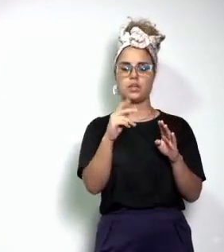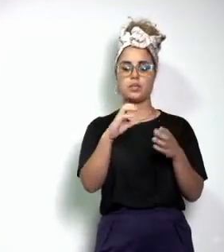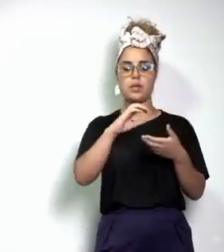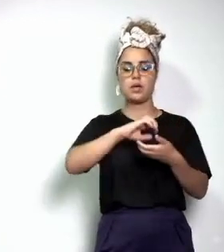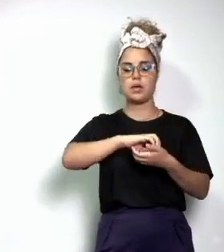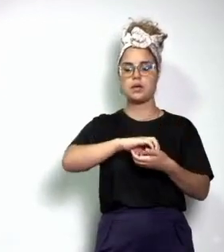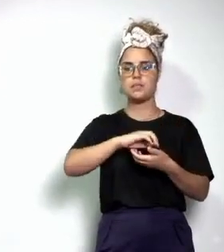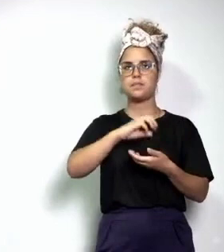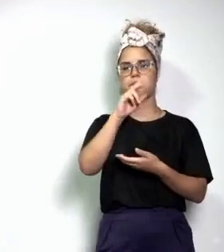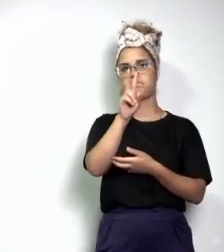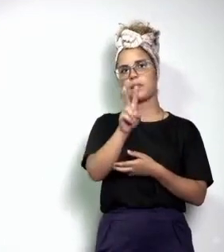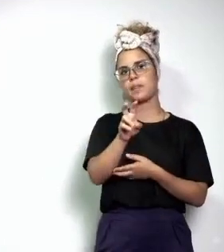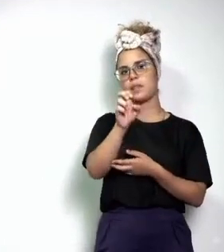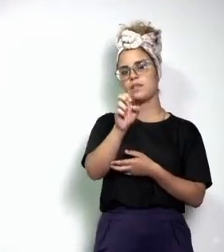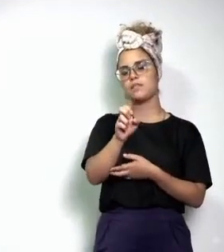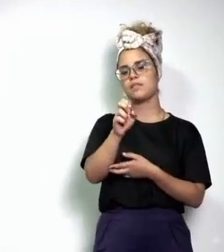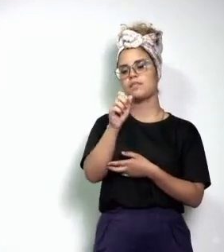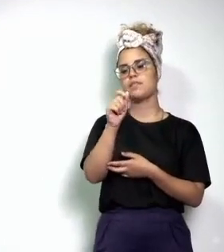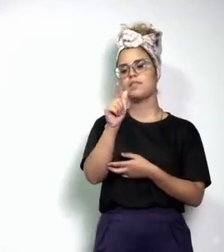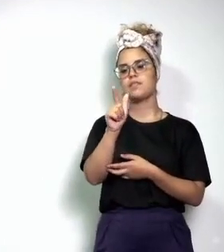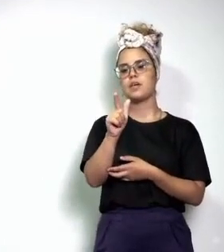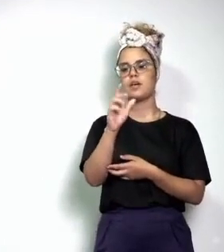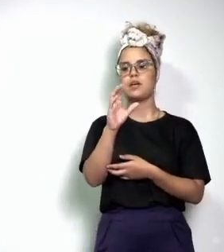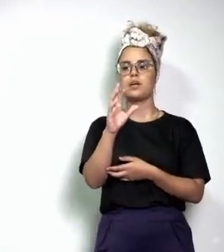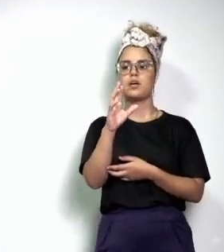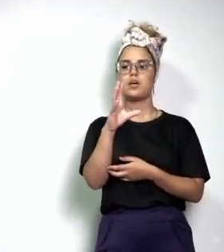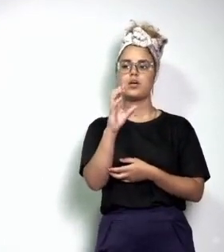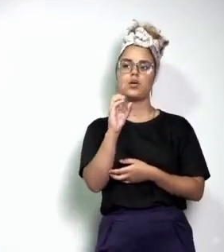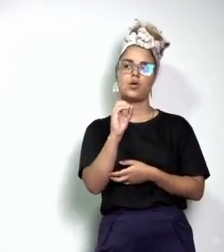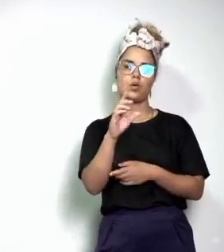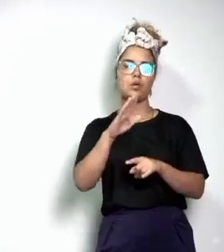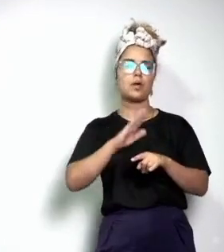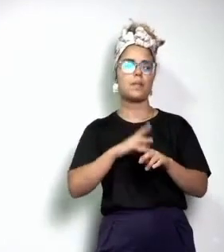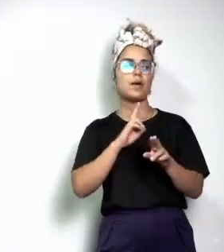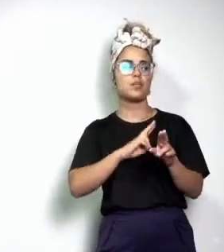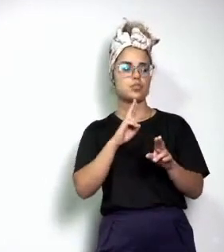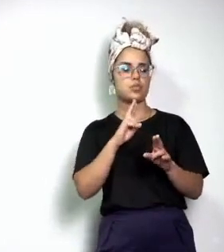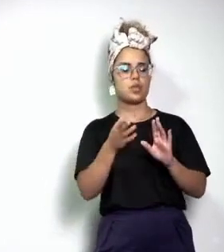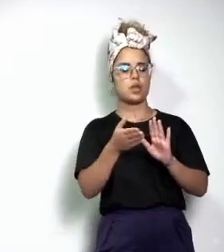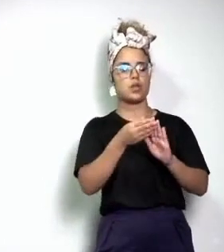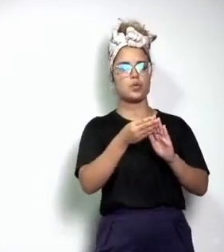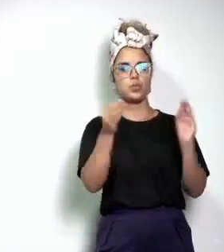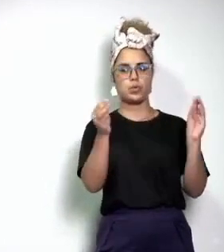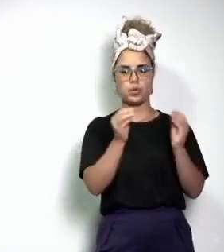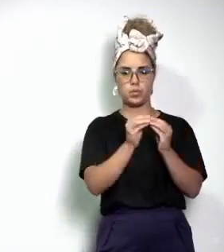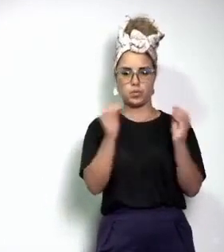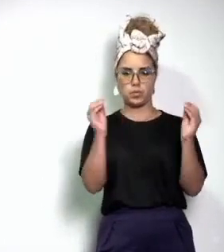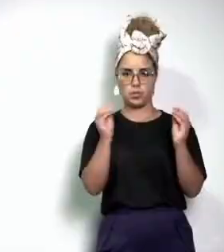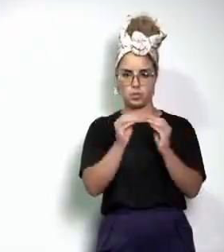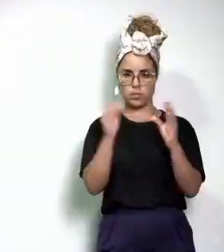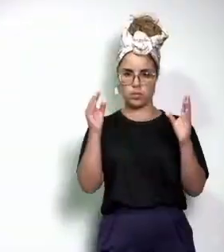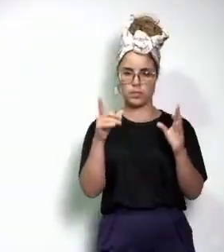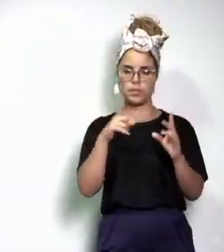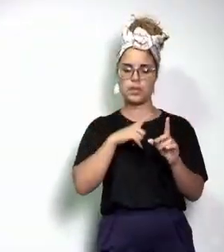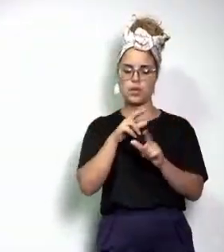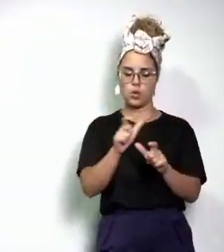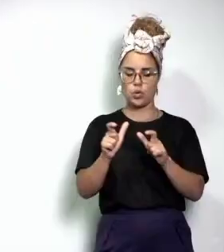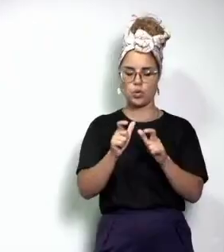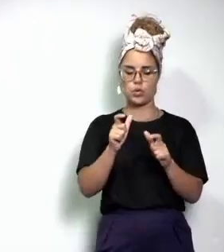que acho que hoje ele tem muito mais utilidade do que em sets